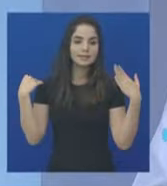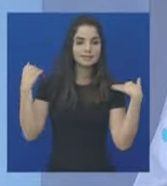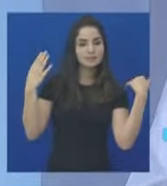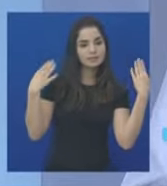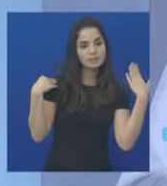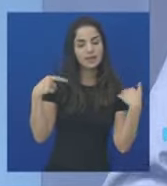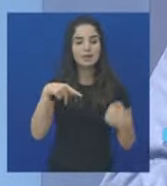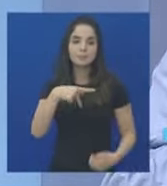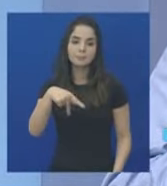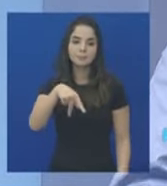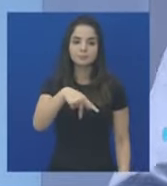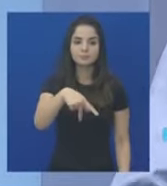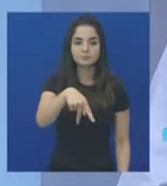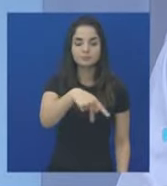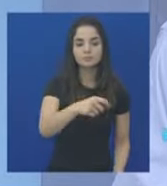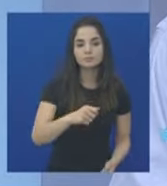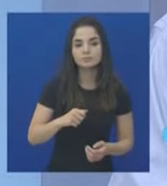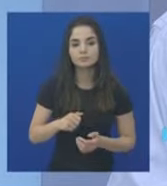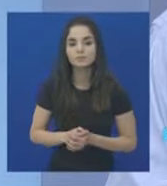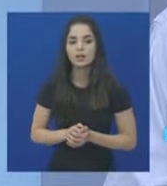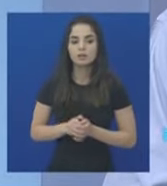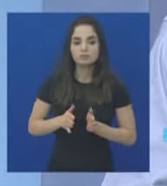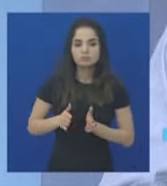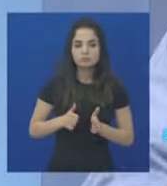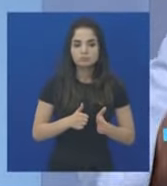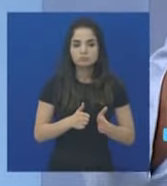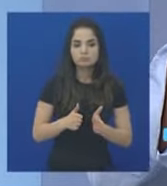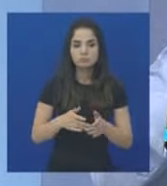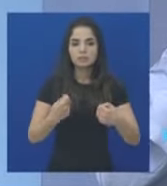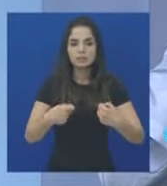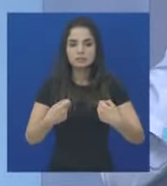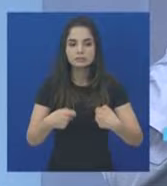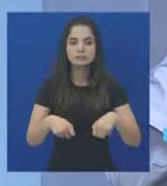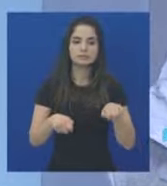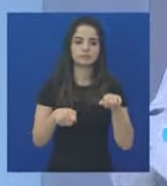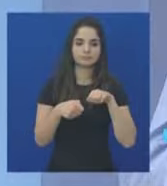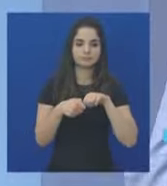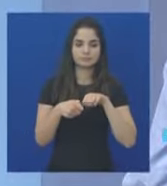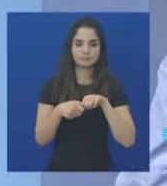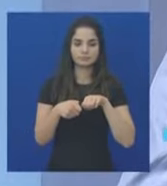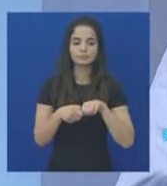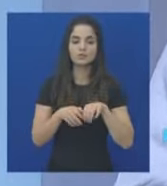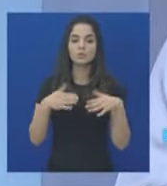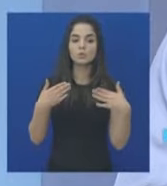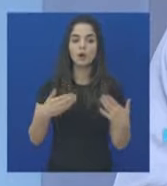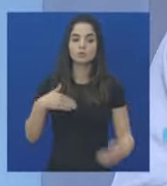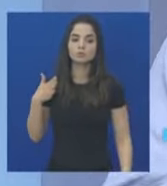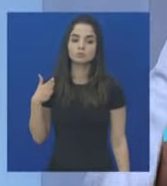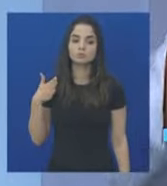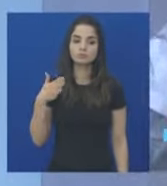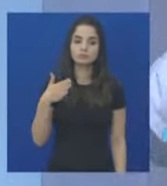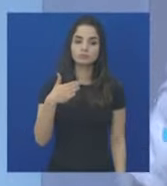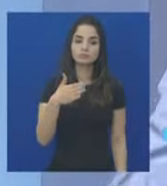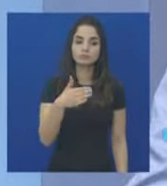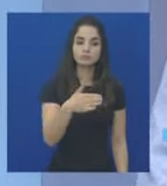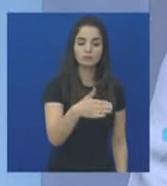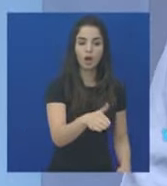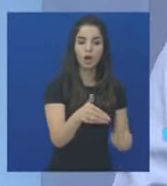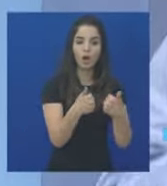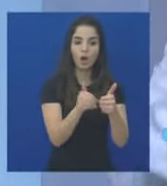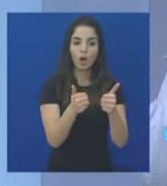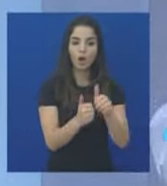mais saúde. O plano viário da nossa cidade, estabelecendo qual a rota que os ônibus vão fazer, os pontos